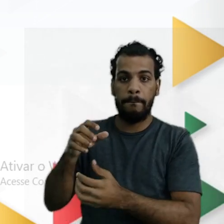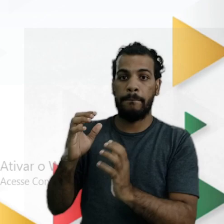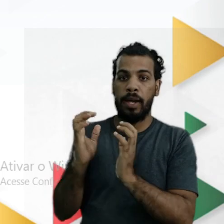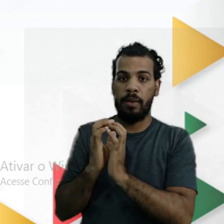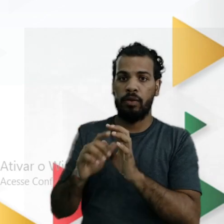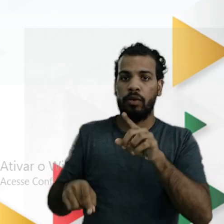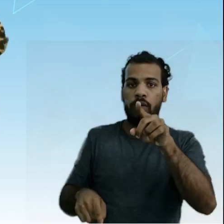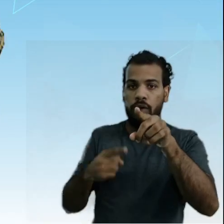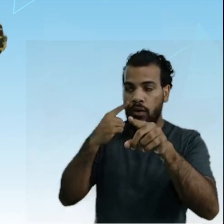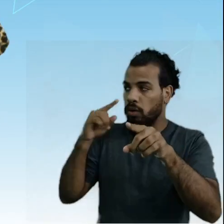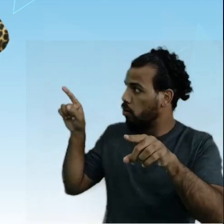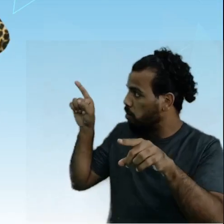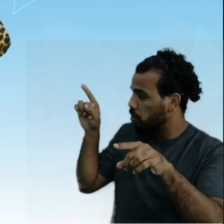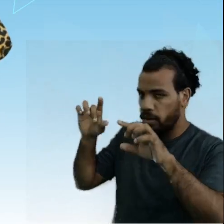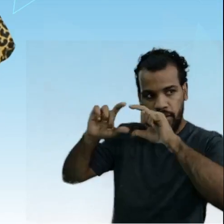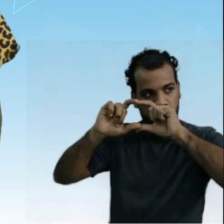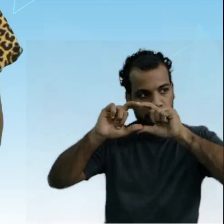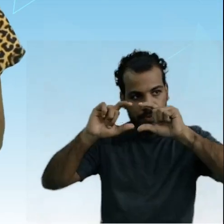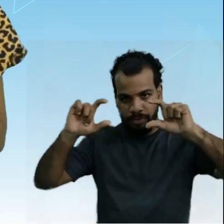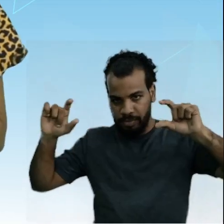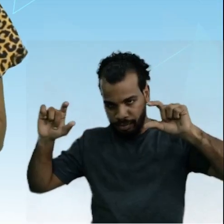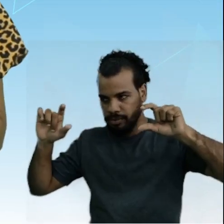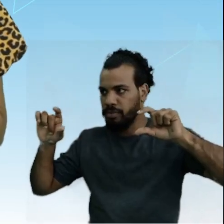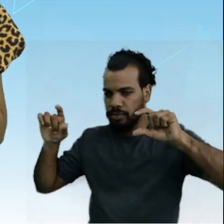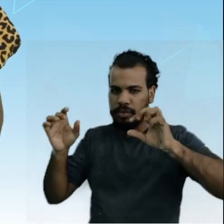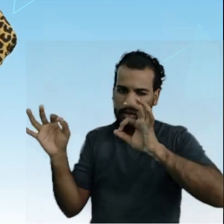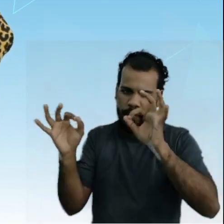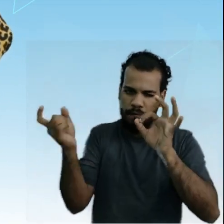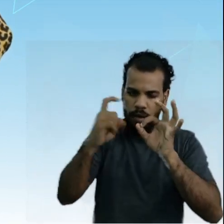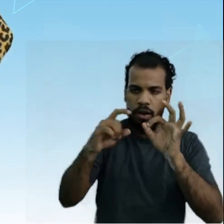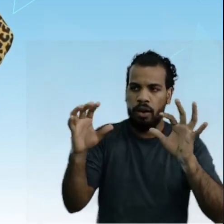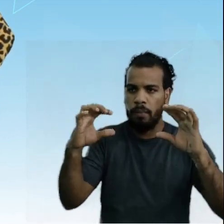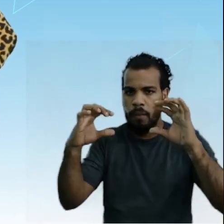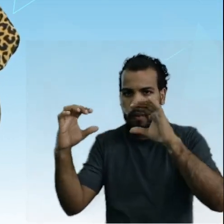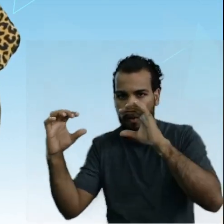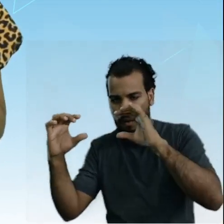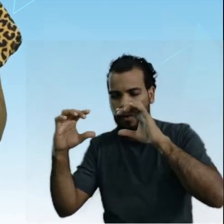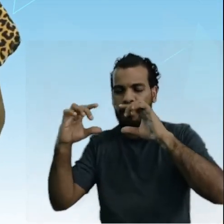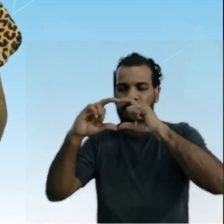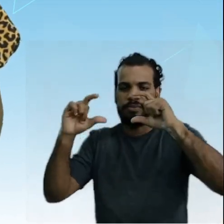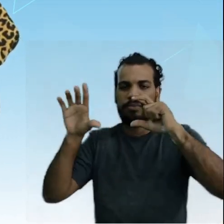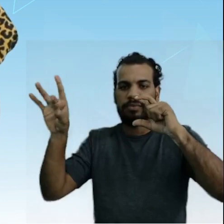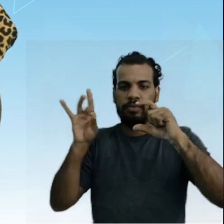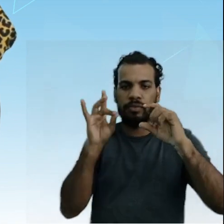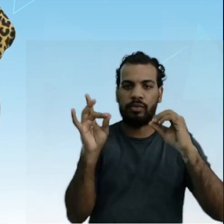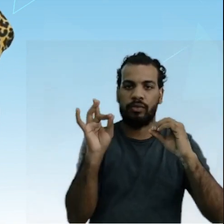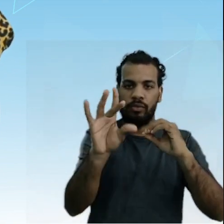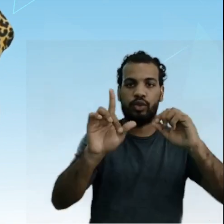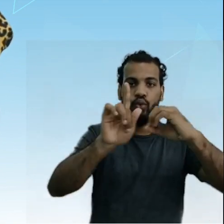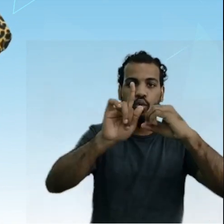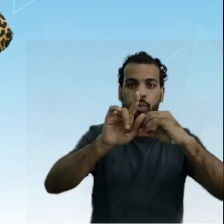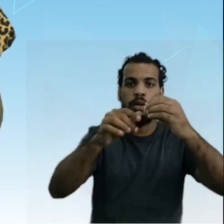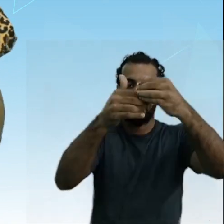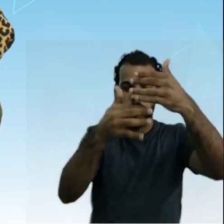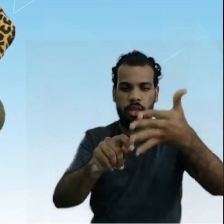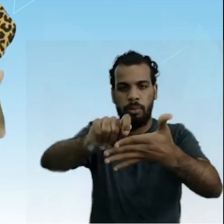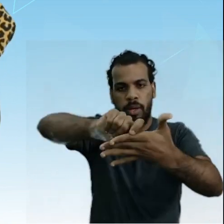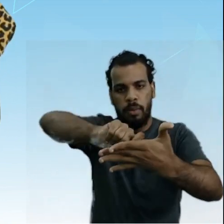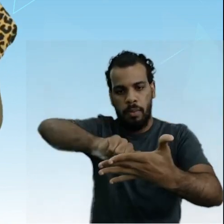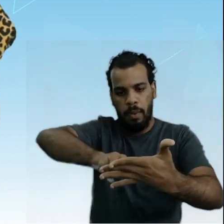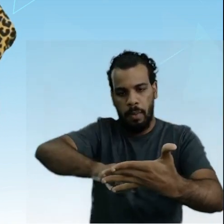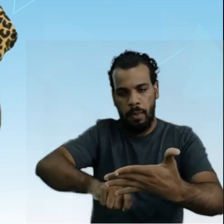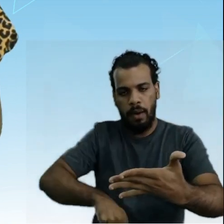influências. Olha, você vai procurar aí o seu professor de história, seu professor de artes, levar essa pesquisa para eles e